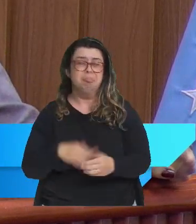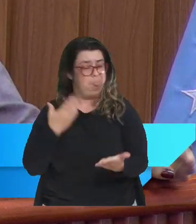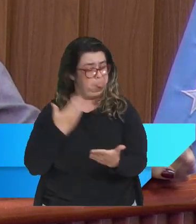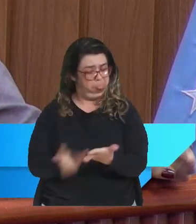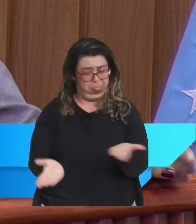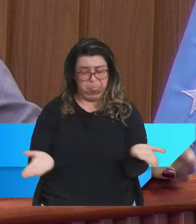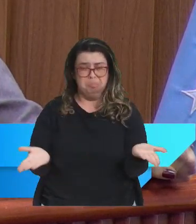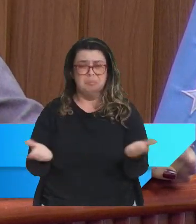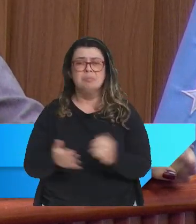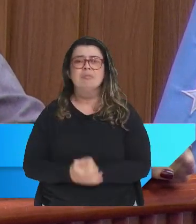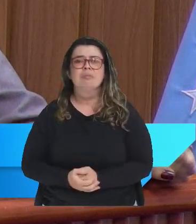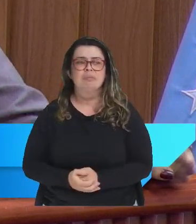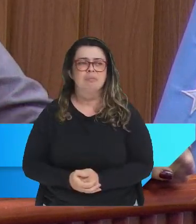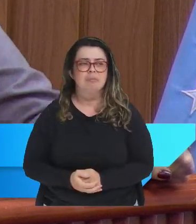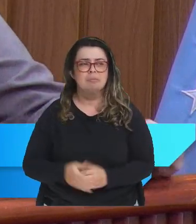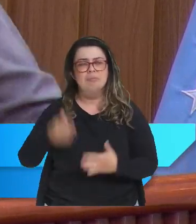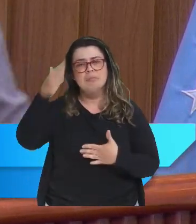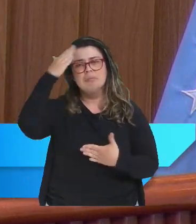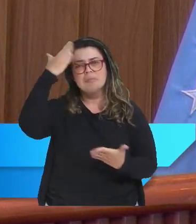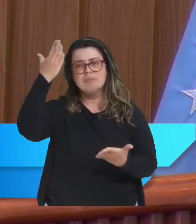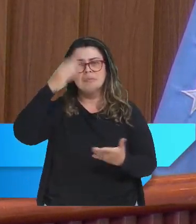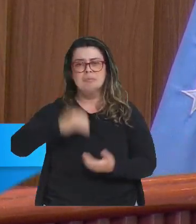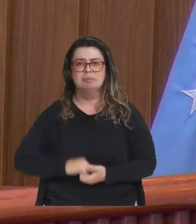nosso município. Muito obrigado.